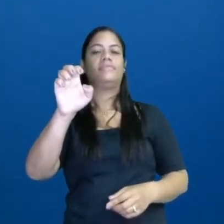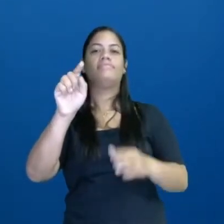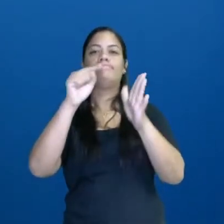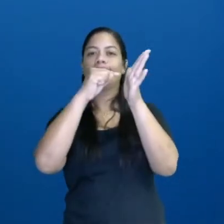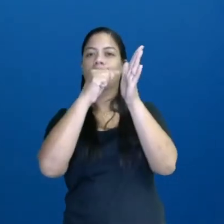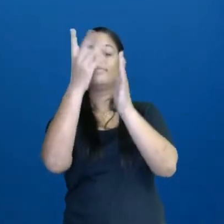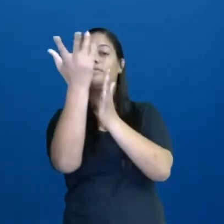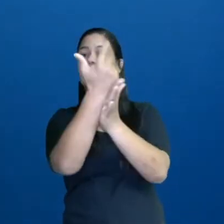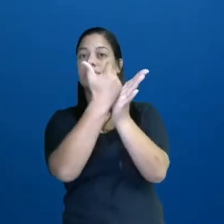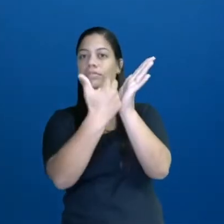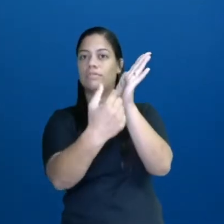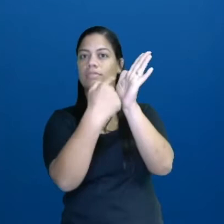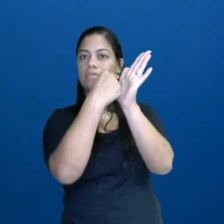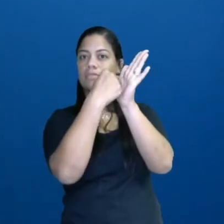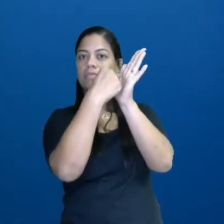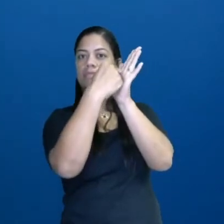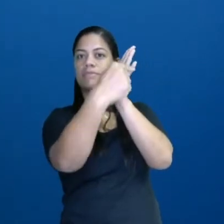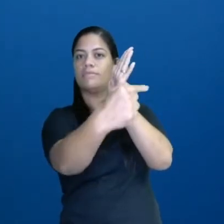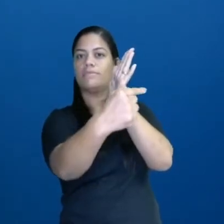polígono, eu tenho uma